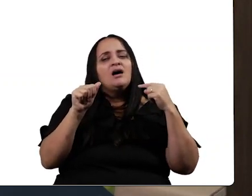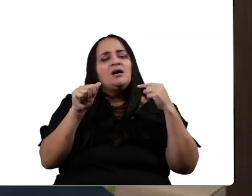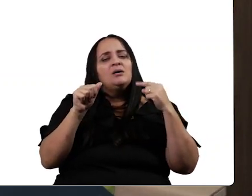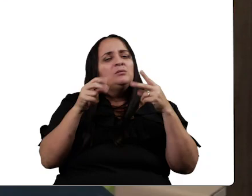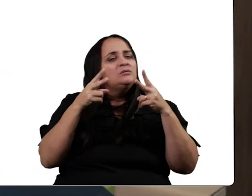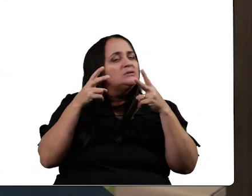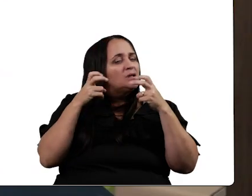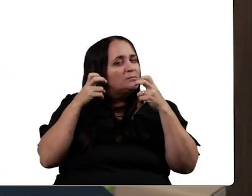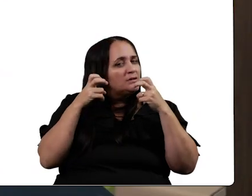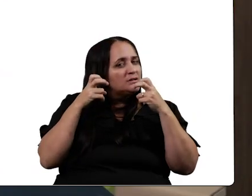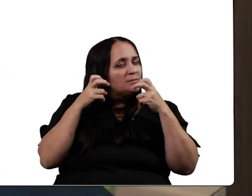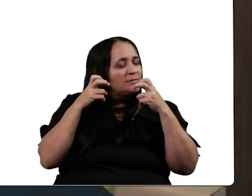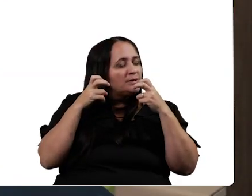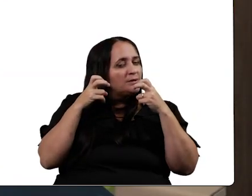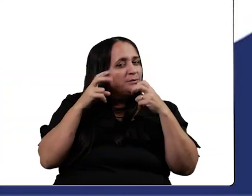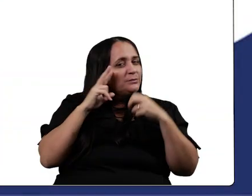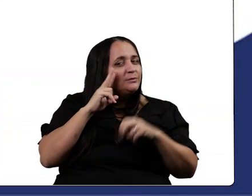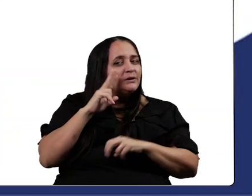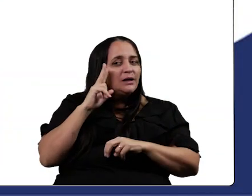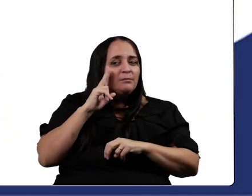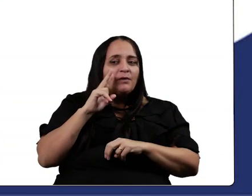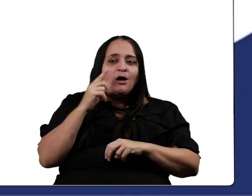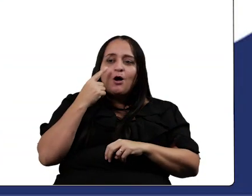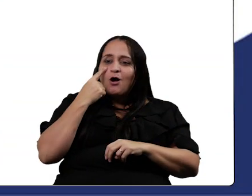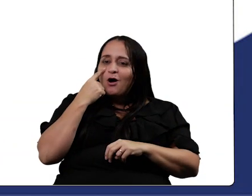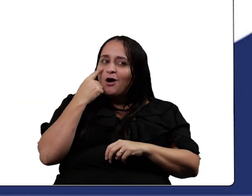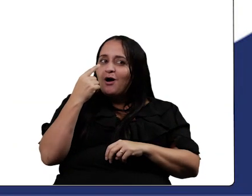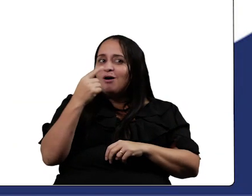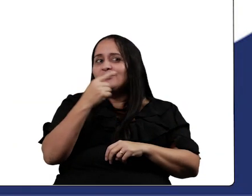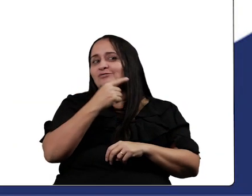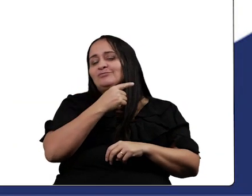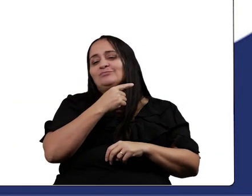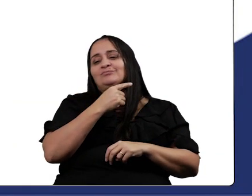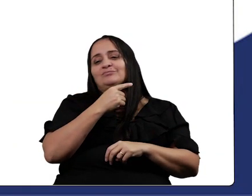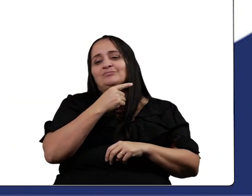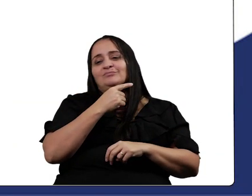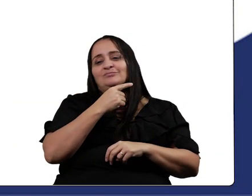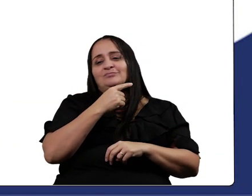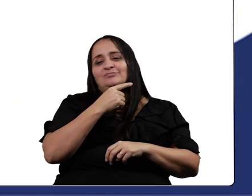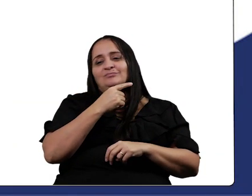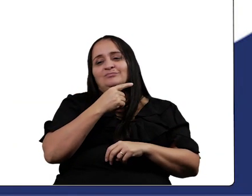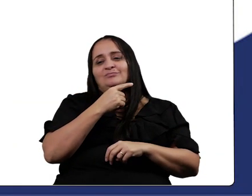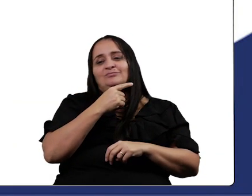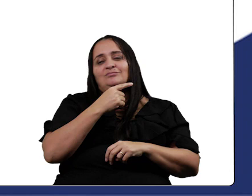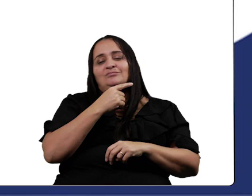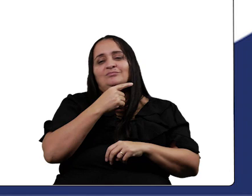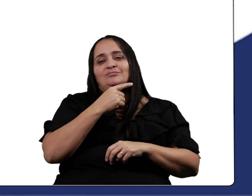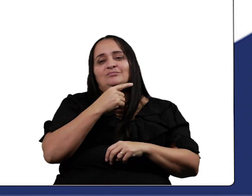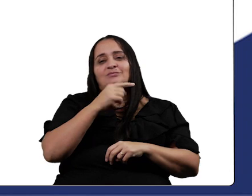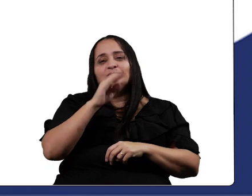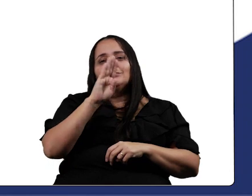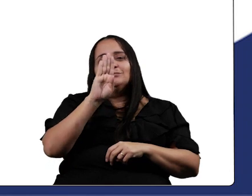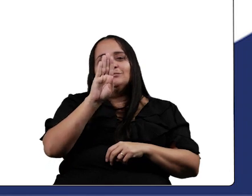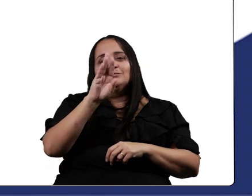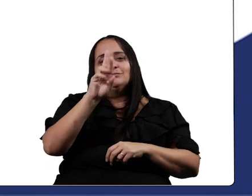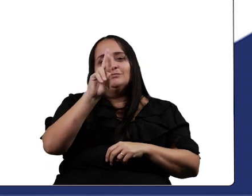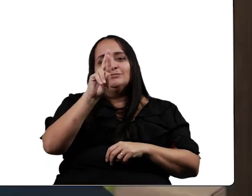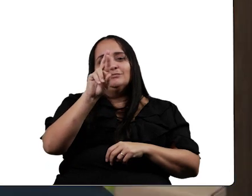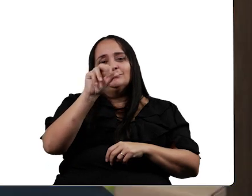se você está lembrado, mas a gente vai ajudar você a relembrar, tá? Observe aí, o